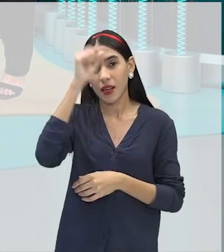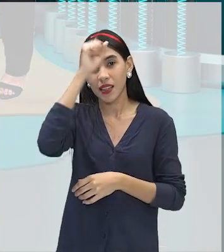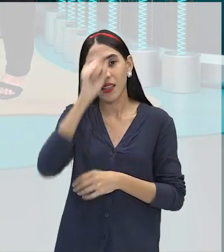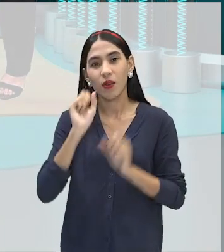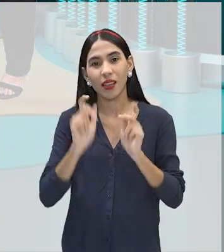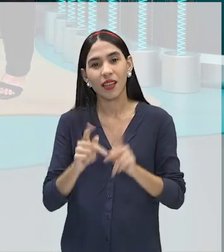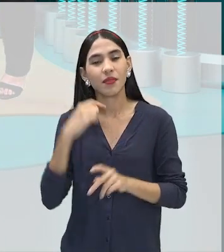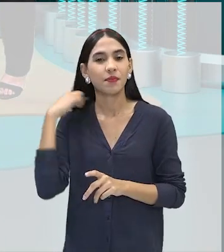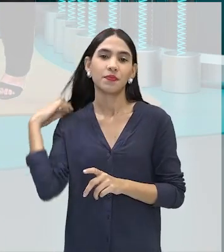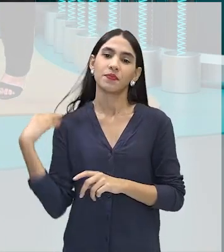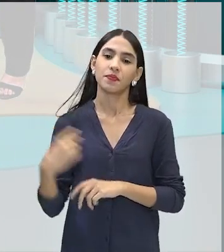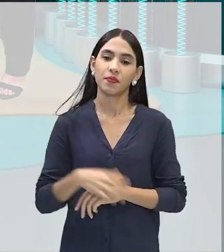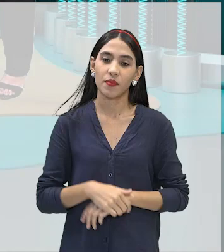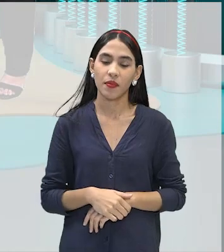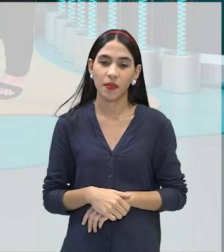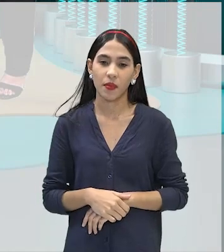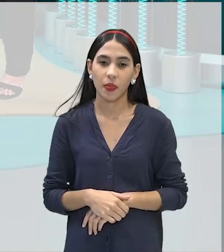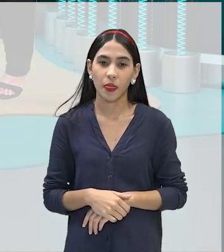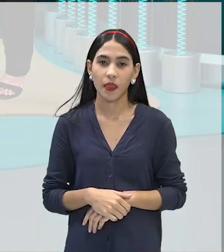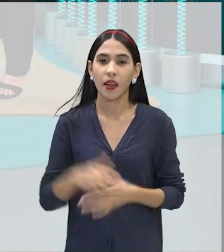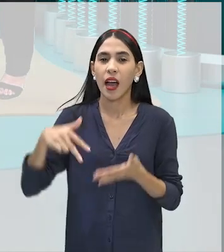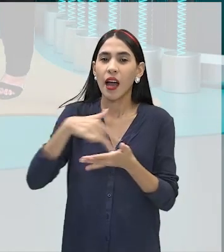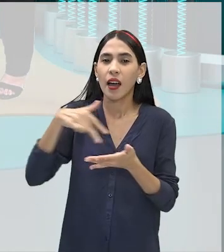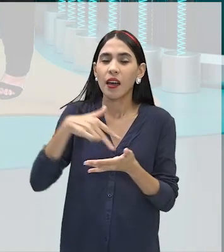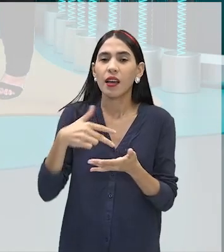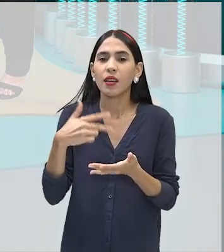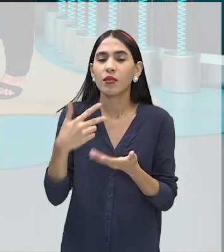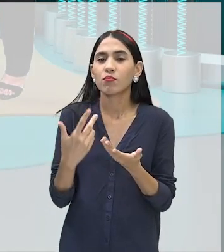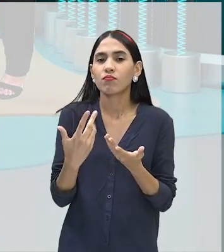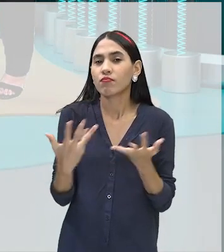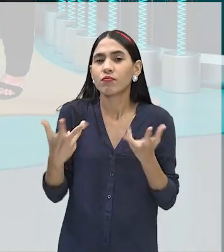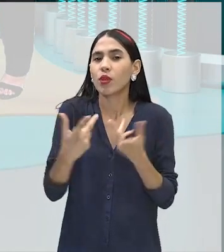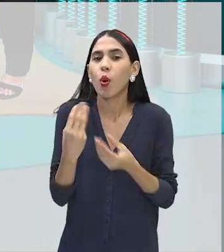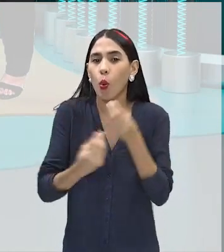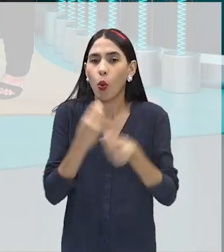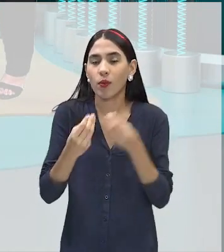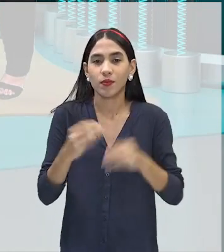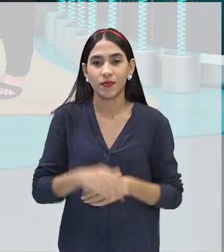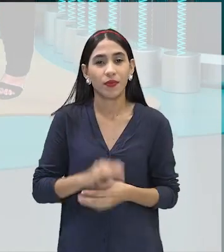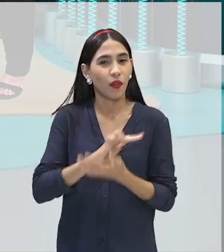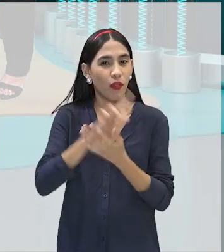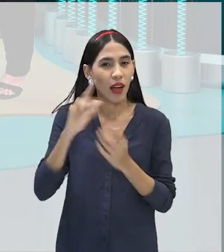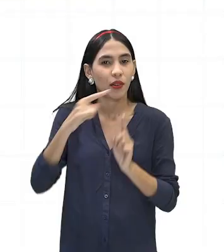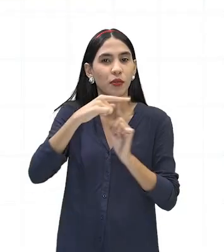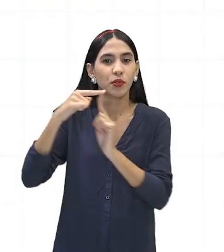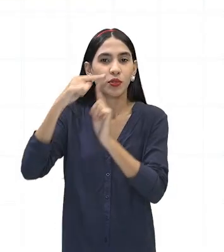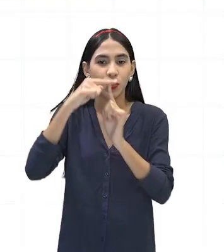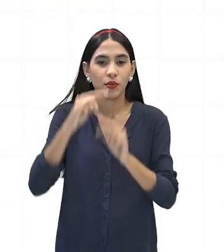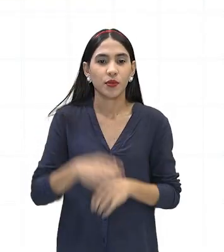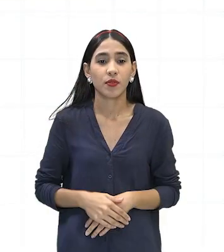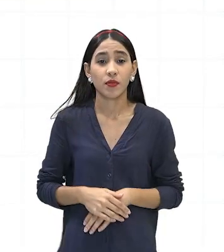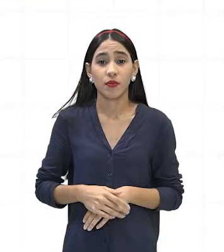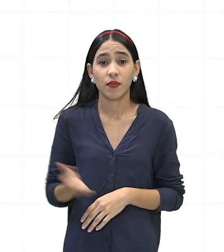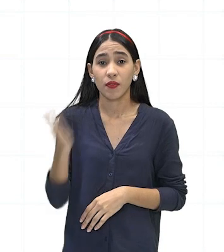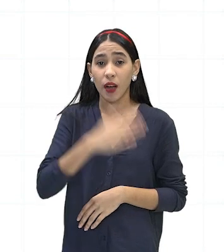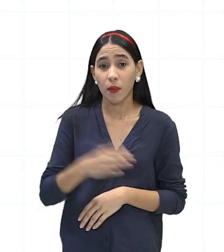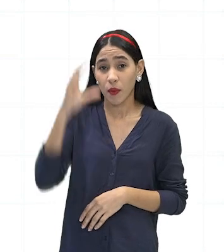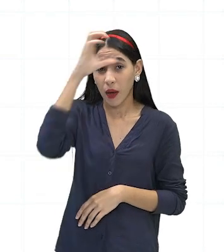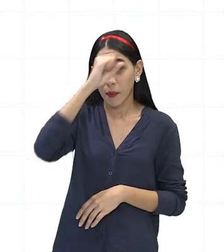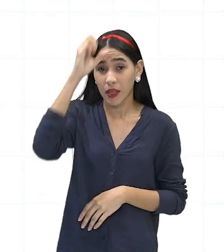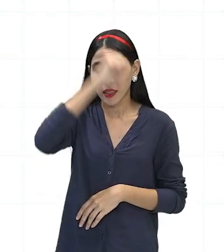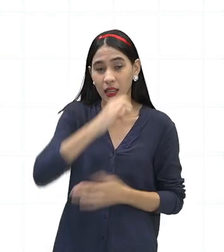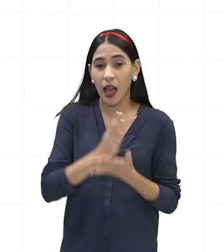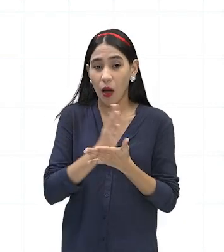que a gente pode adquirir com a dança? Vários benefícios, né? Vamos relembrar alguns? Então, observem aí.